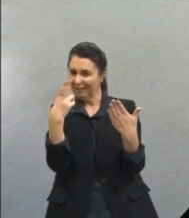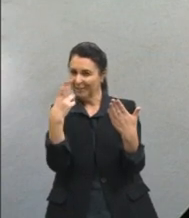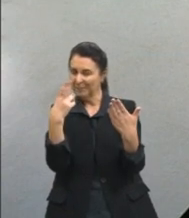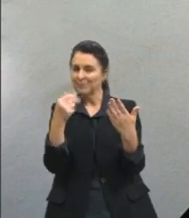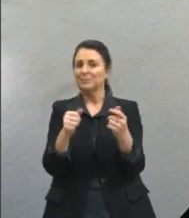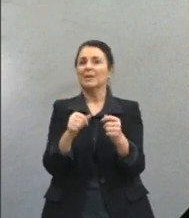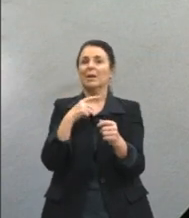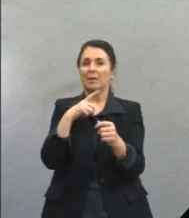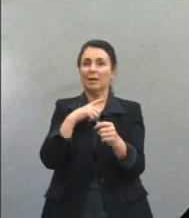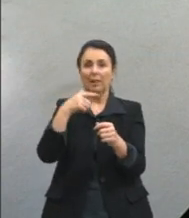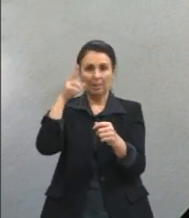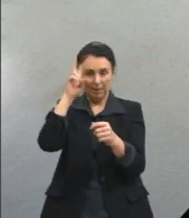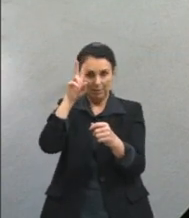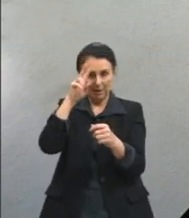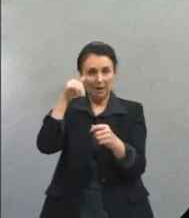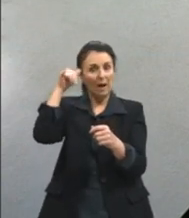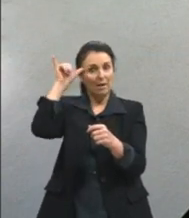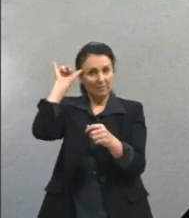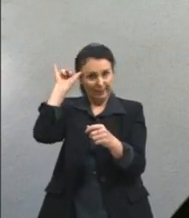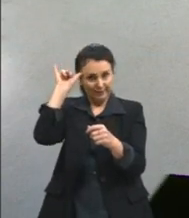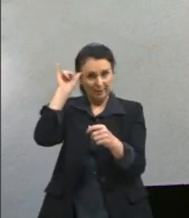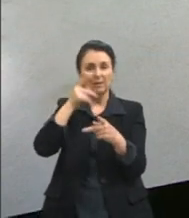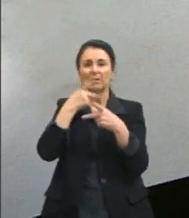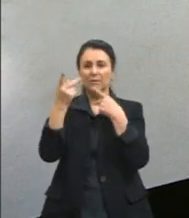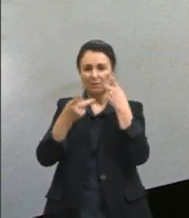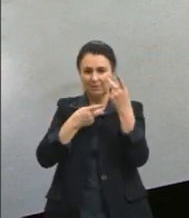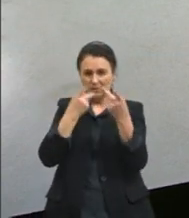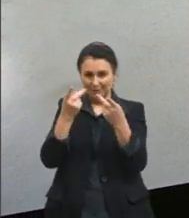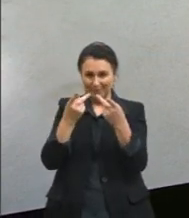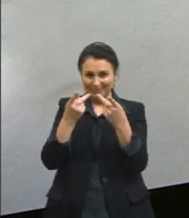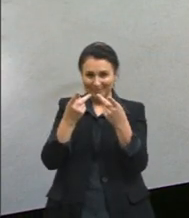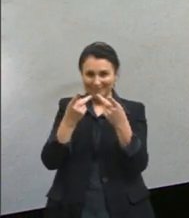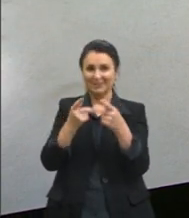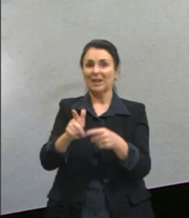que foi a vaca. É em latim, né?